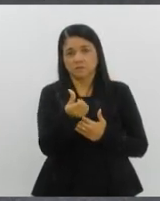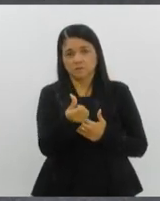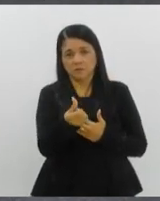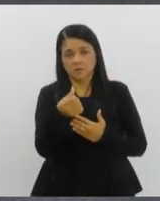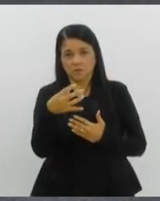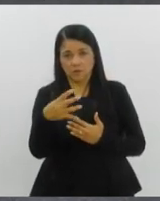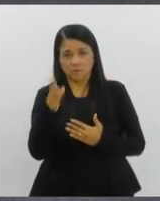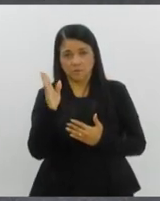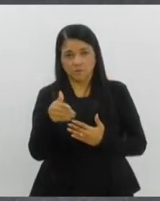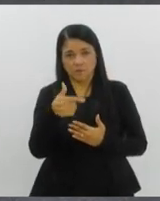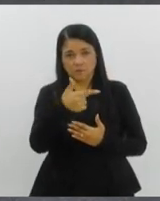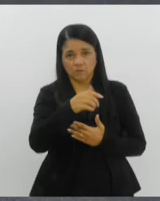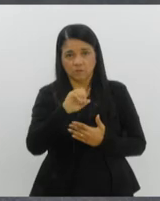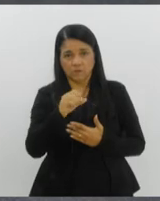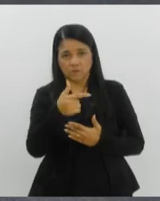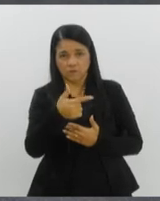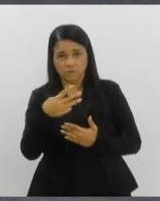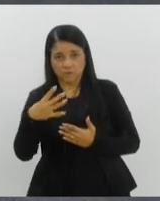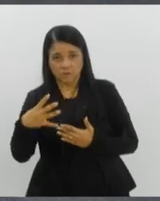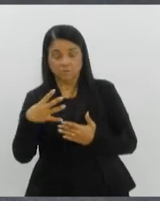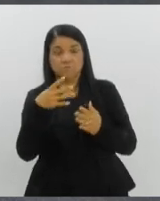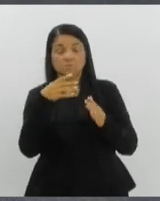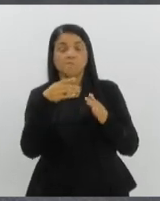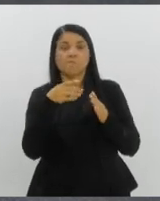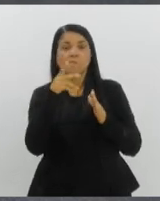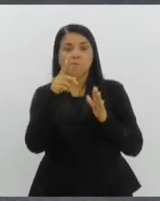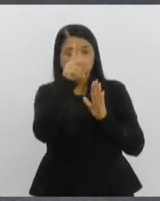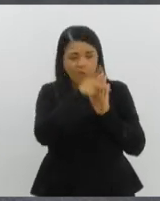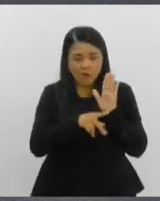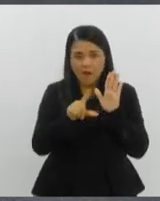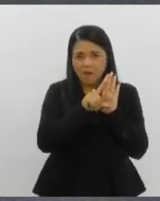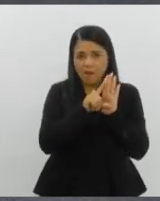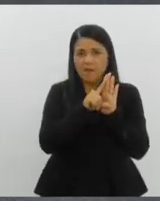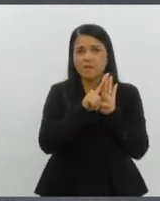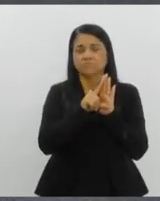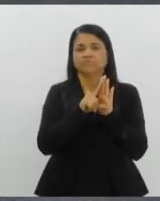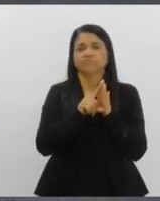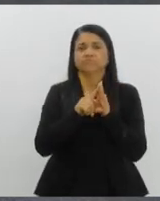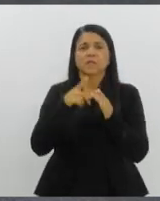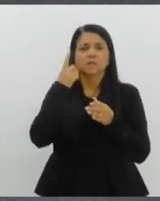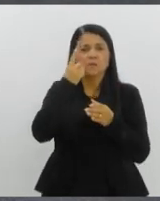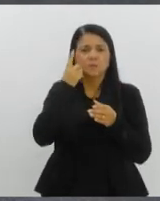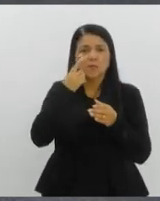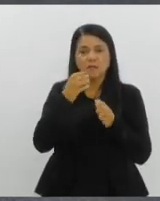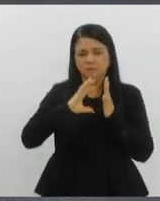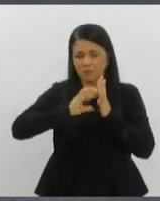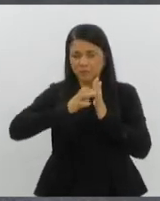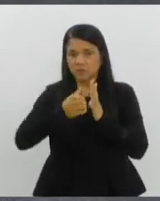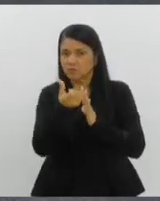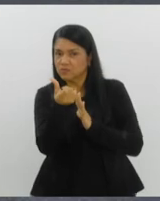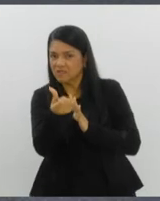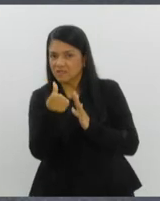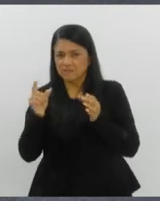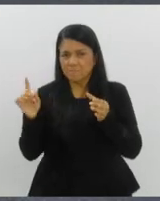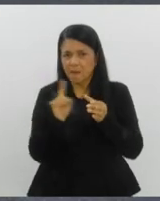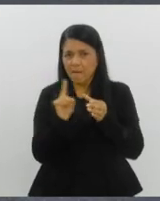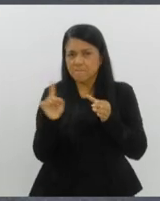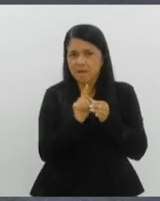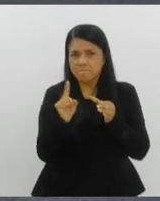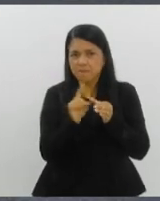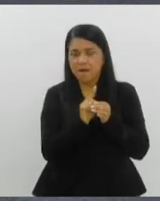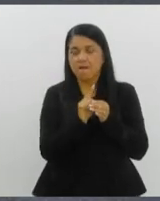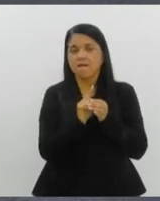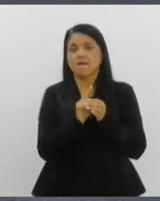3564-2024. É um projeto que vários deputados são autores, deputados de seis partidos diferentes, da base, da oposição, para que a